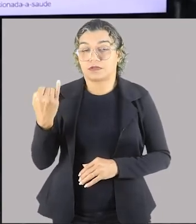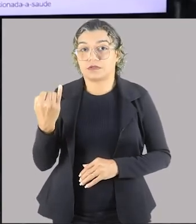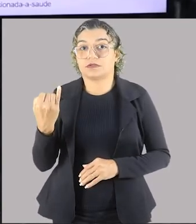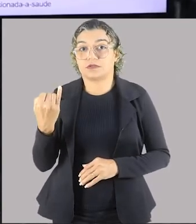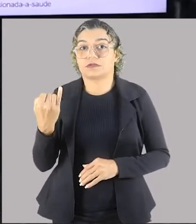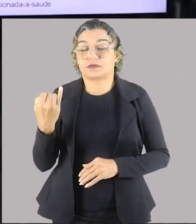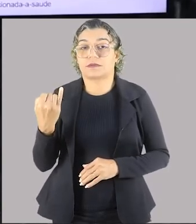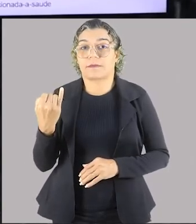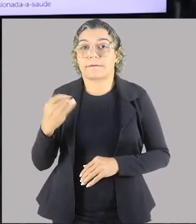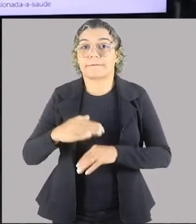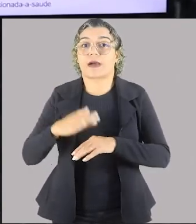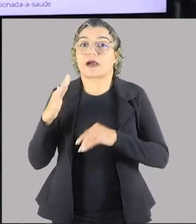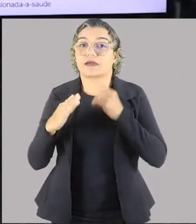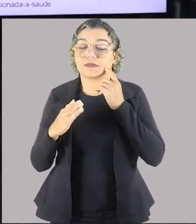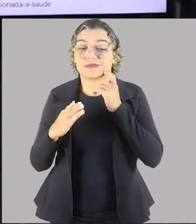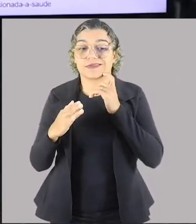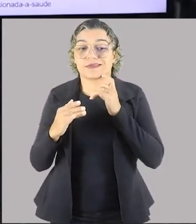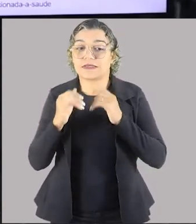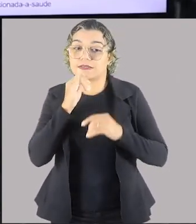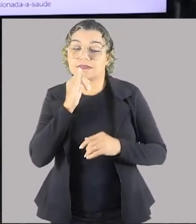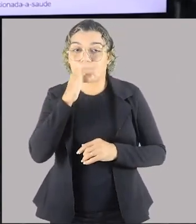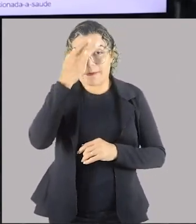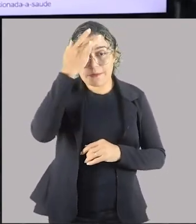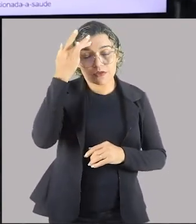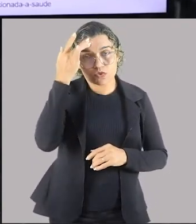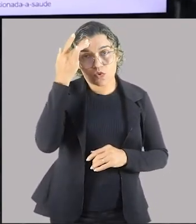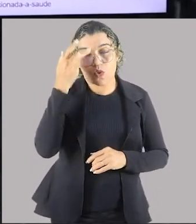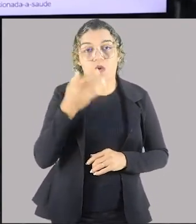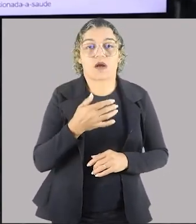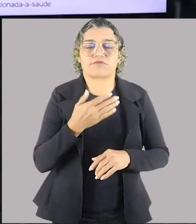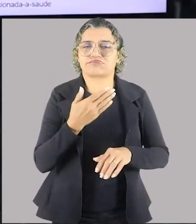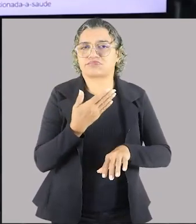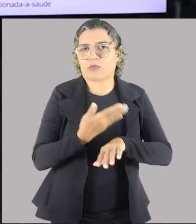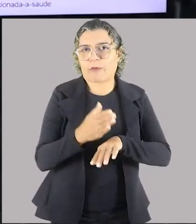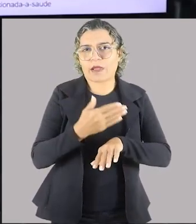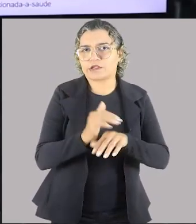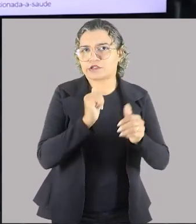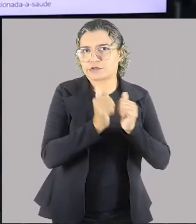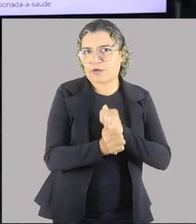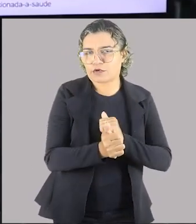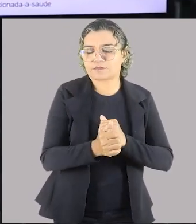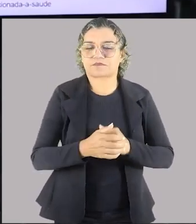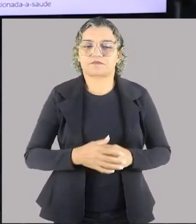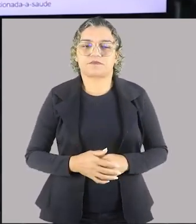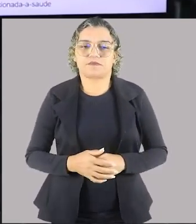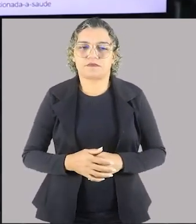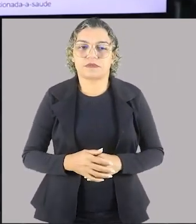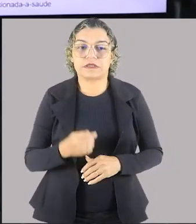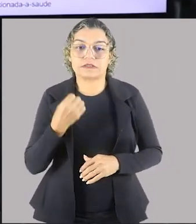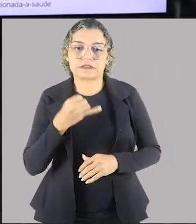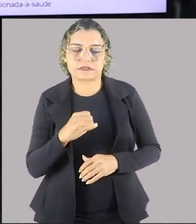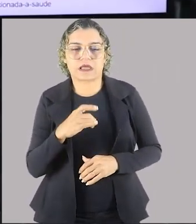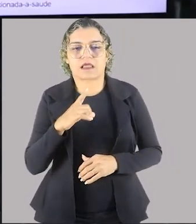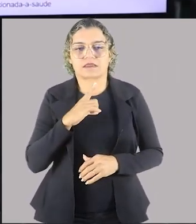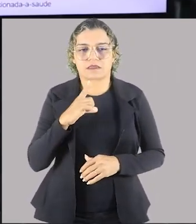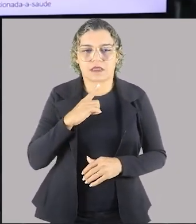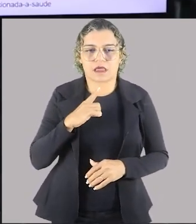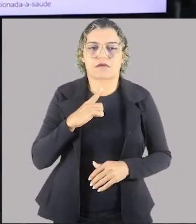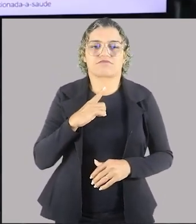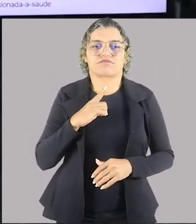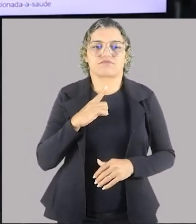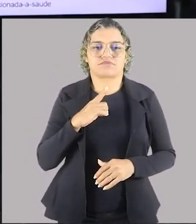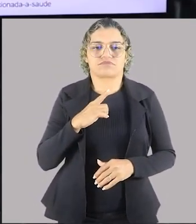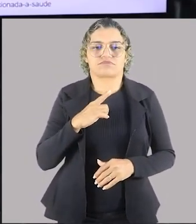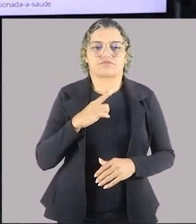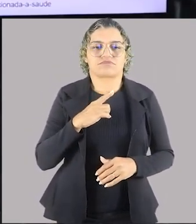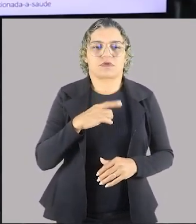normal, tá? Porque aquele indivíduo normal, se ele tem esses componentes bem trabalhados, ele vai ter uma boa aptidão física relacionada à saúde, mas